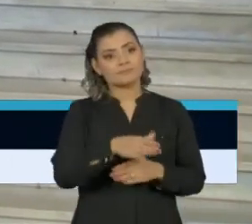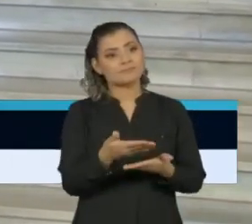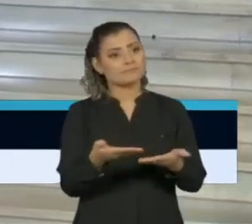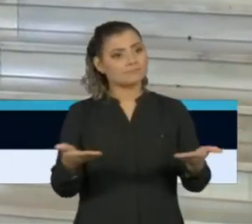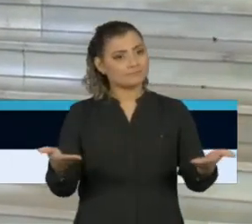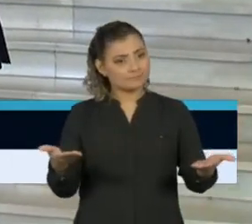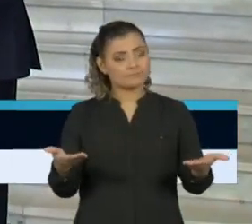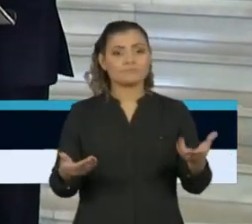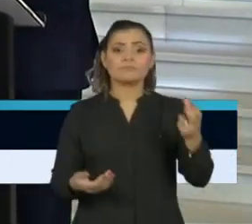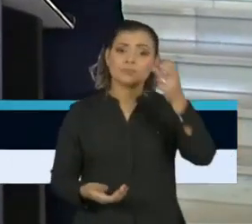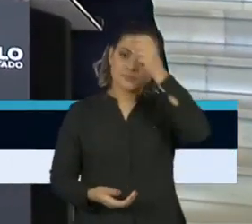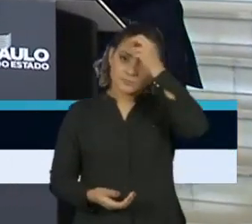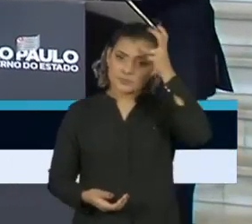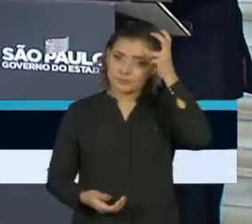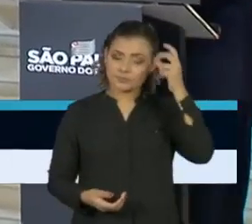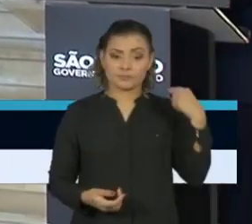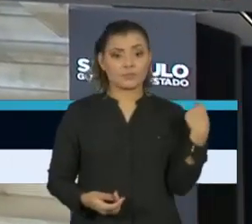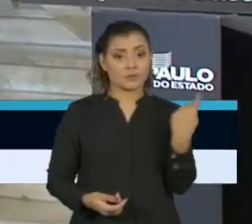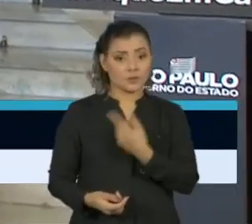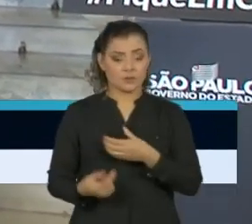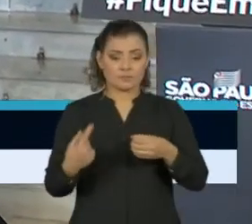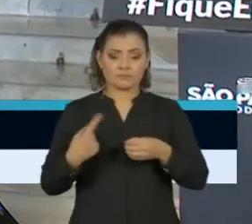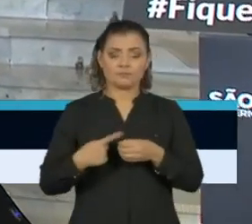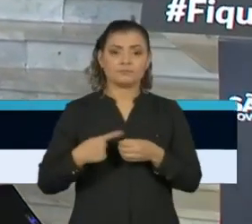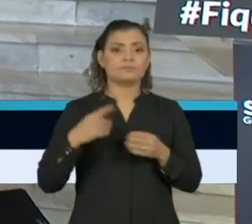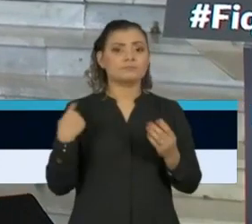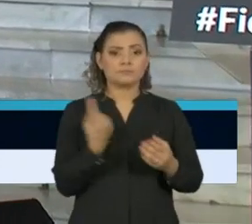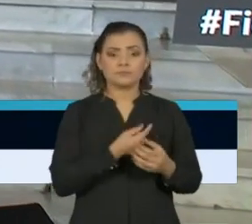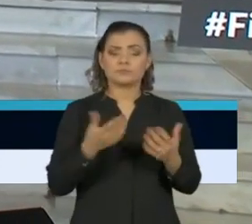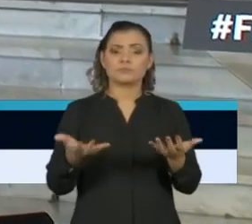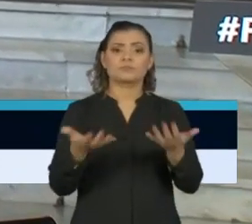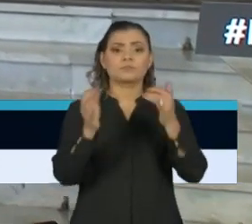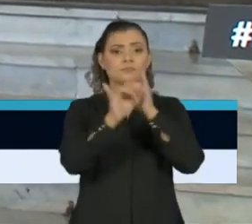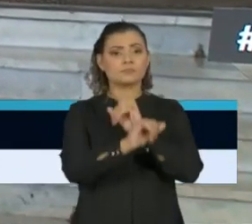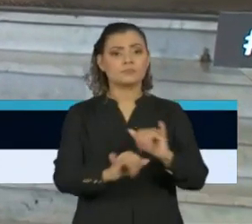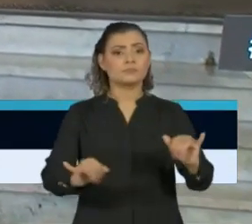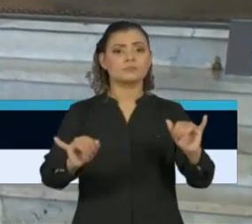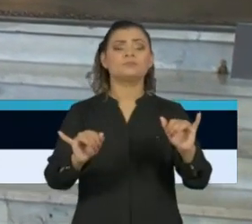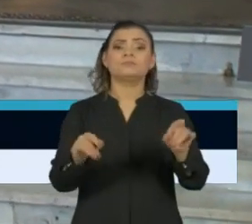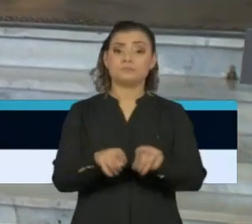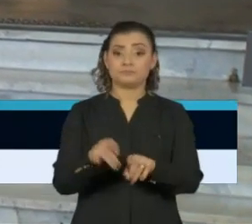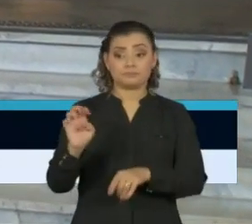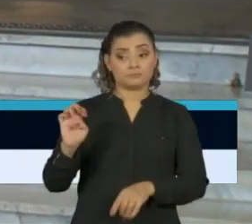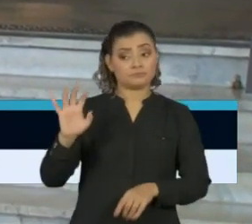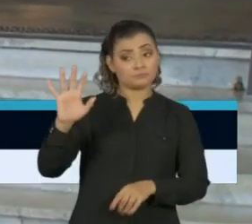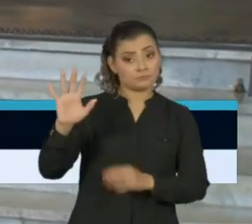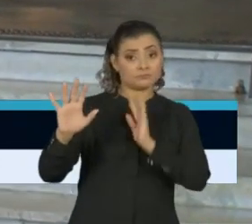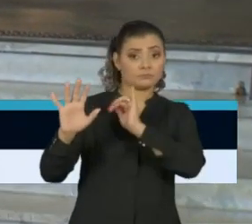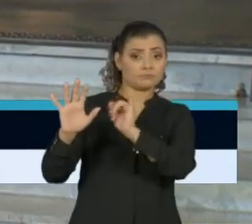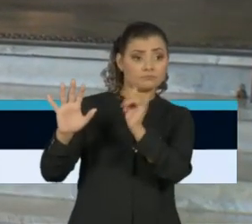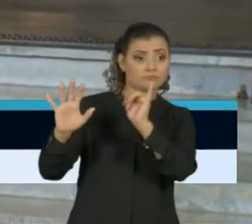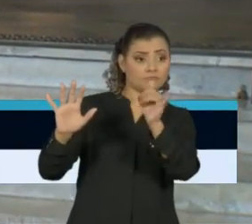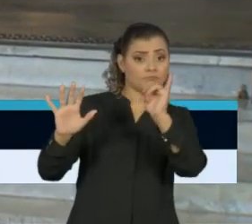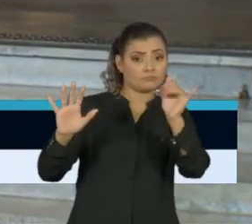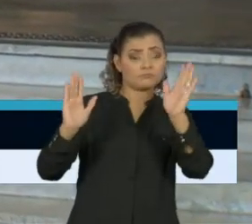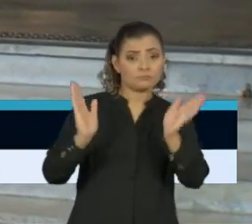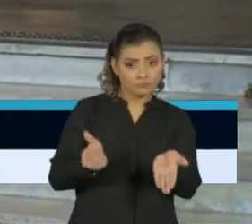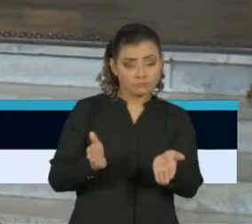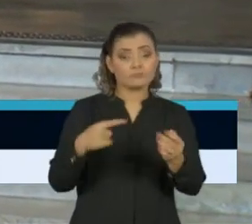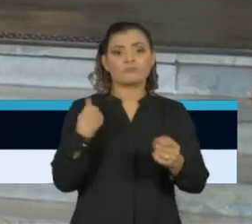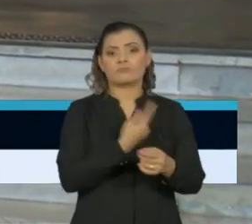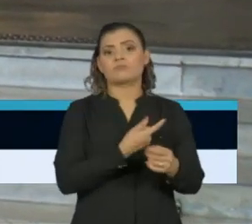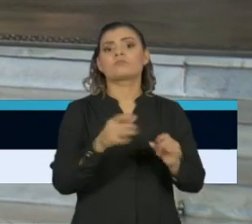A Prefeitura também queria anunciar, da mesma forma que o Estado vem fazendo, o